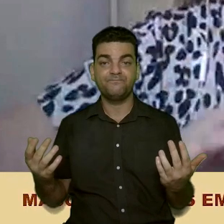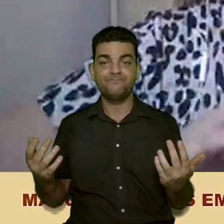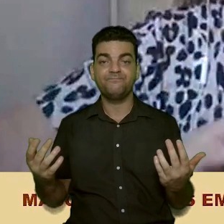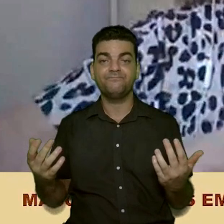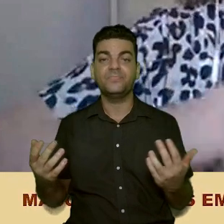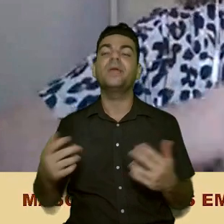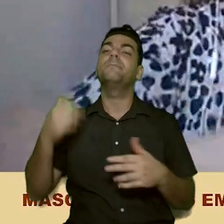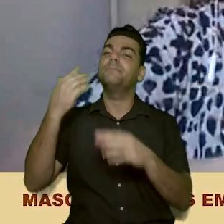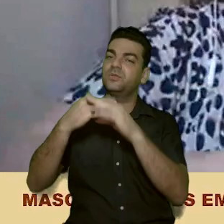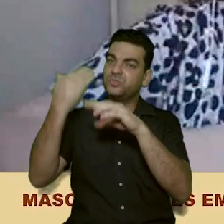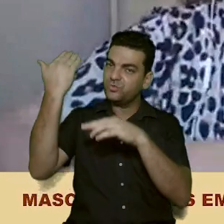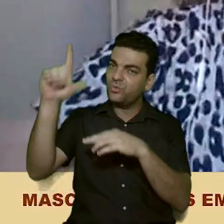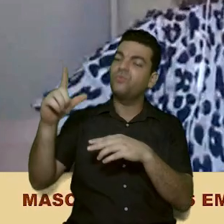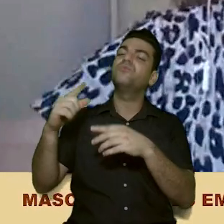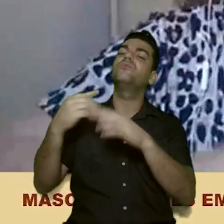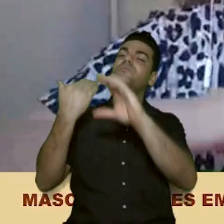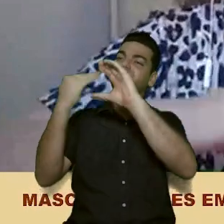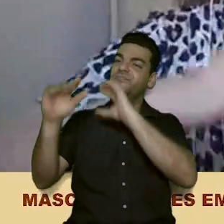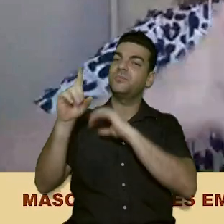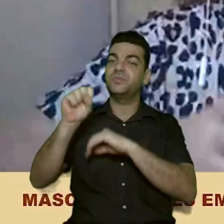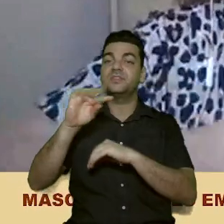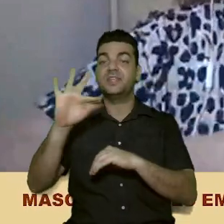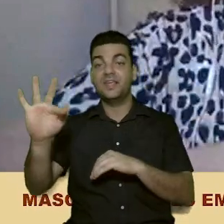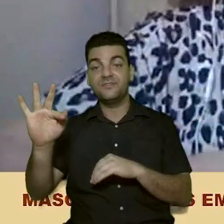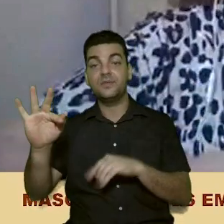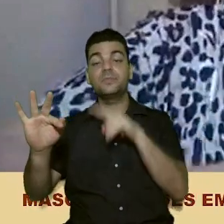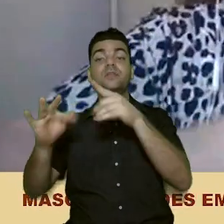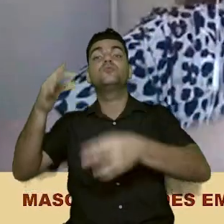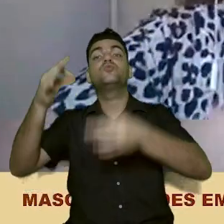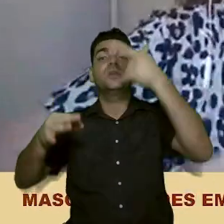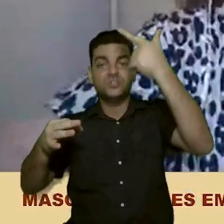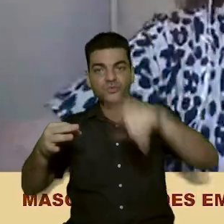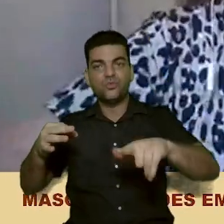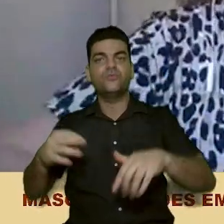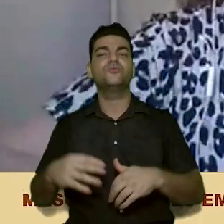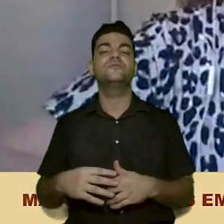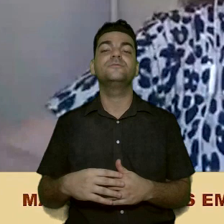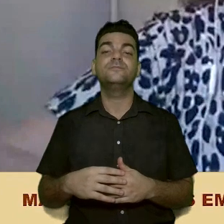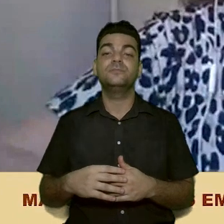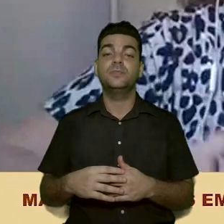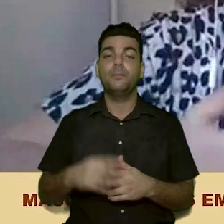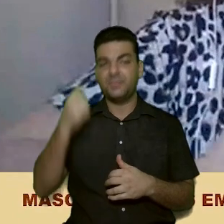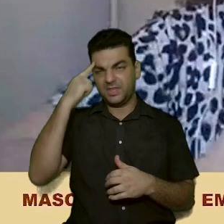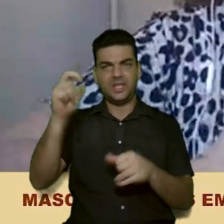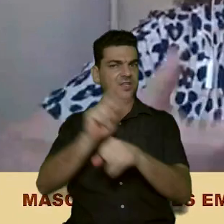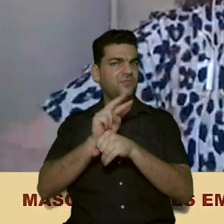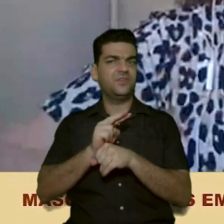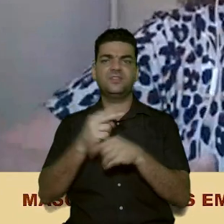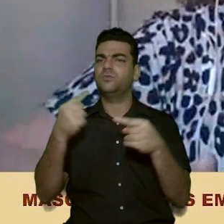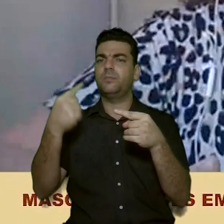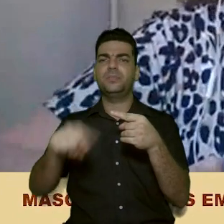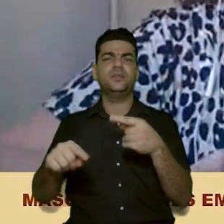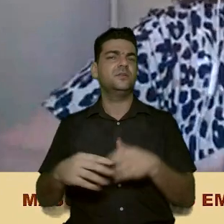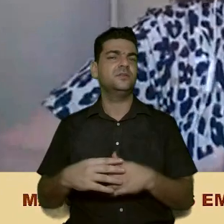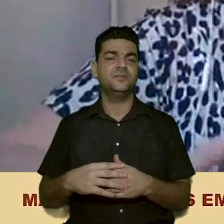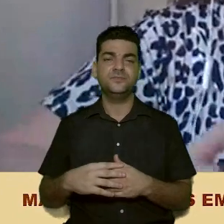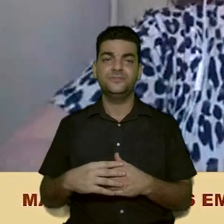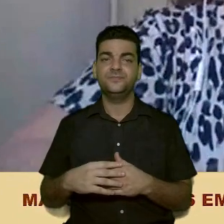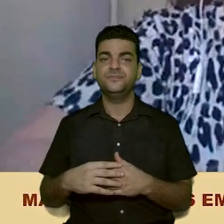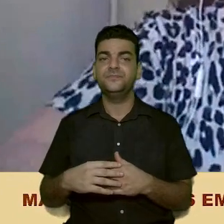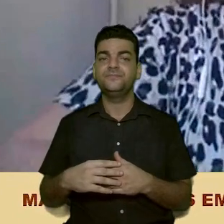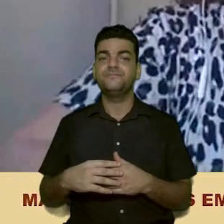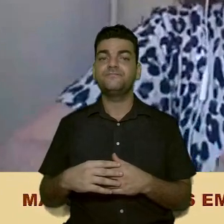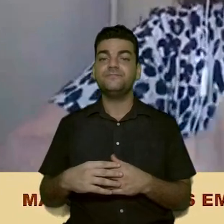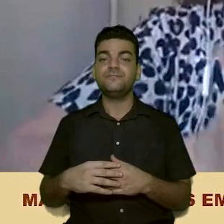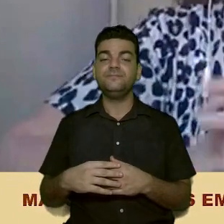novamente para o STF pedindo, então, que a nossa Corte Suprema determinasse que esse tipo de defesa é inconstitucional. E